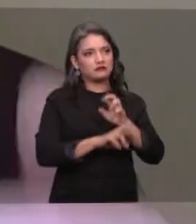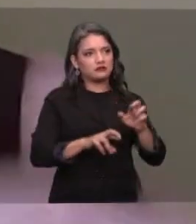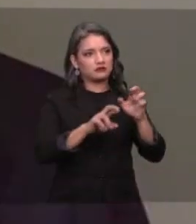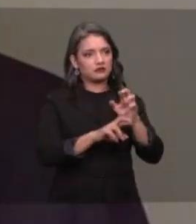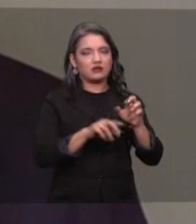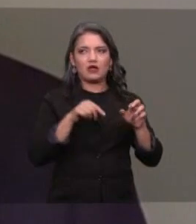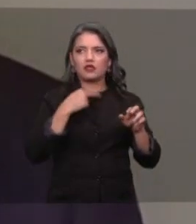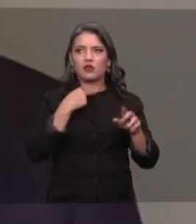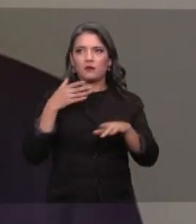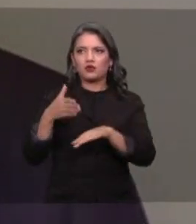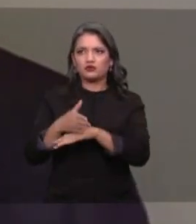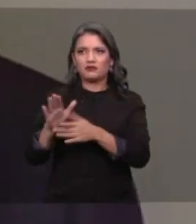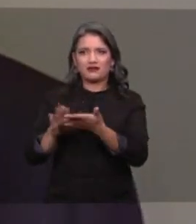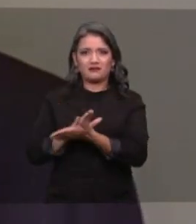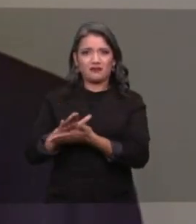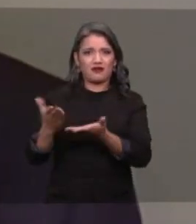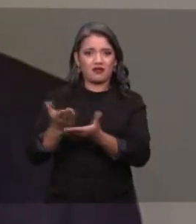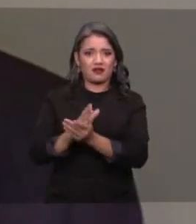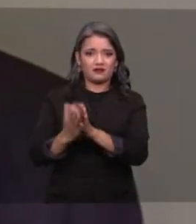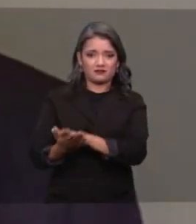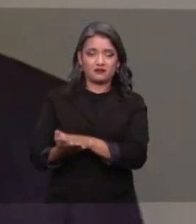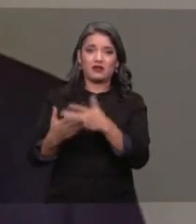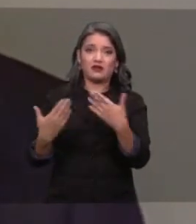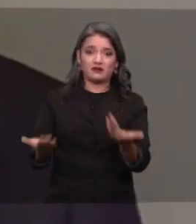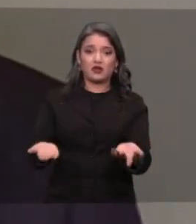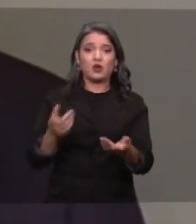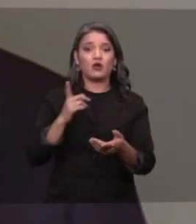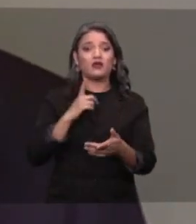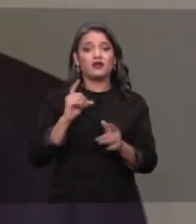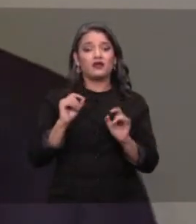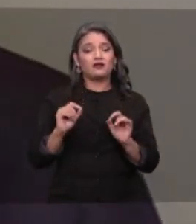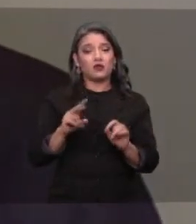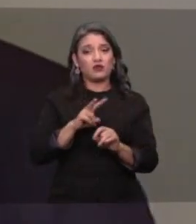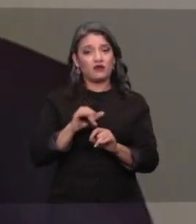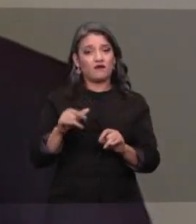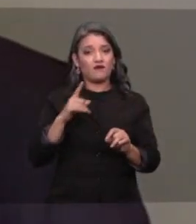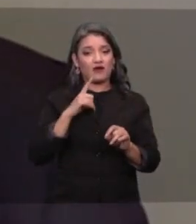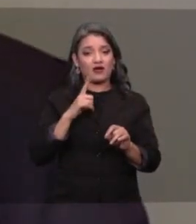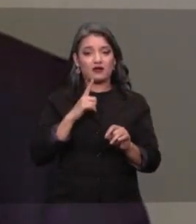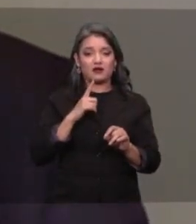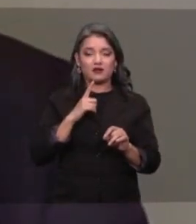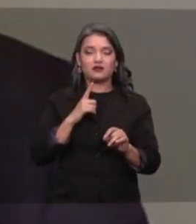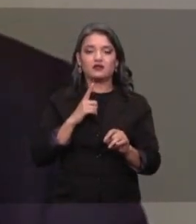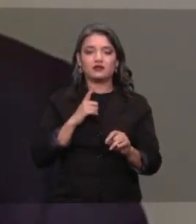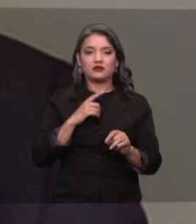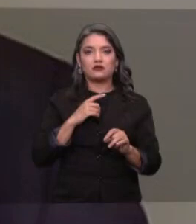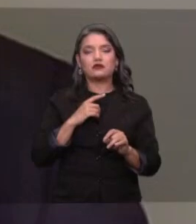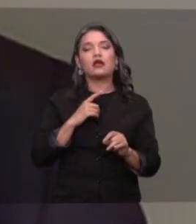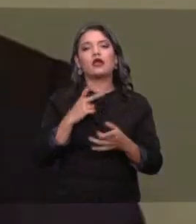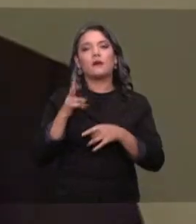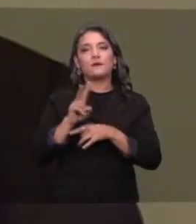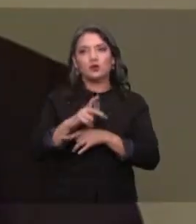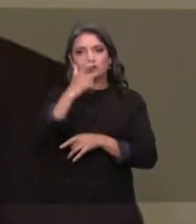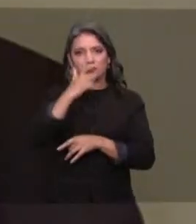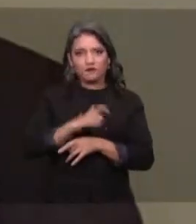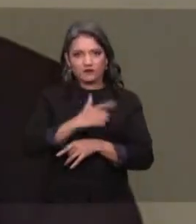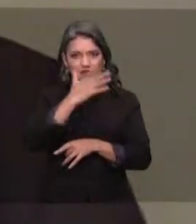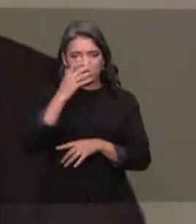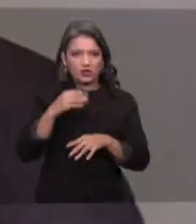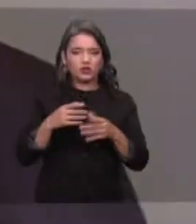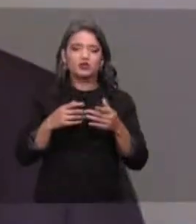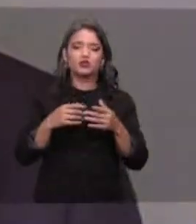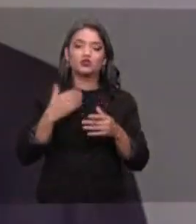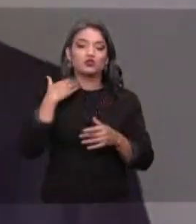violar o princípio da identidade física do juiz, em confronto direto com o disposto no artigo 399,